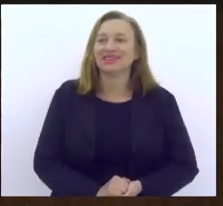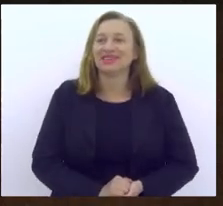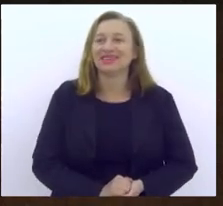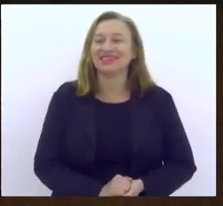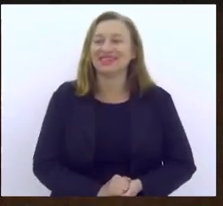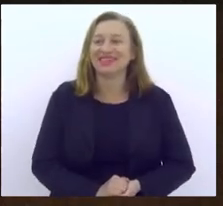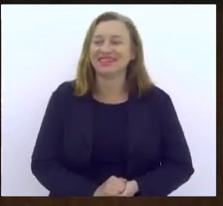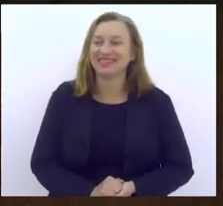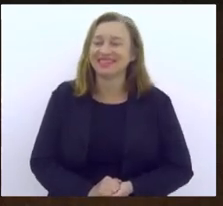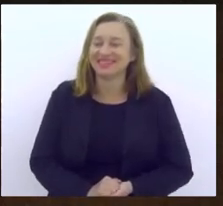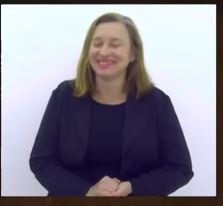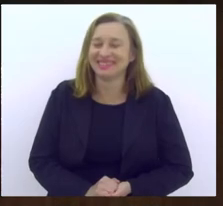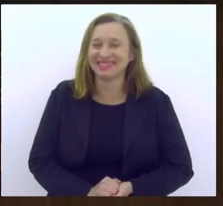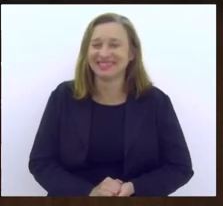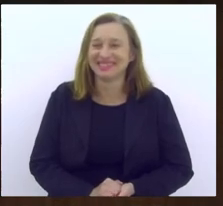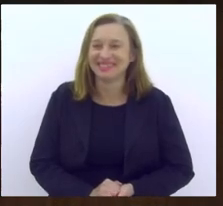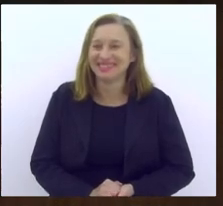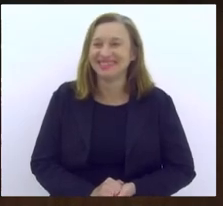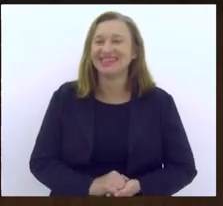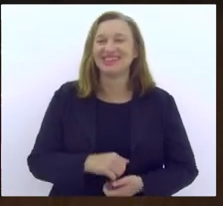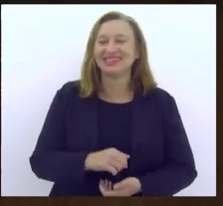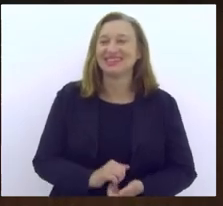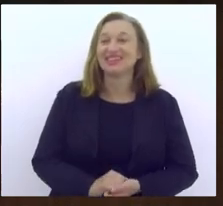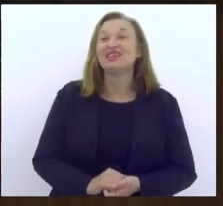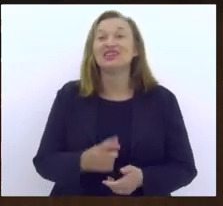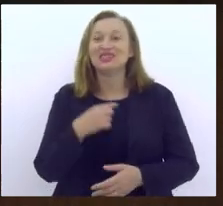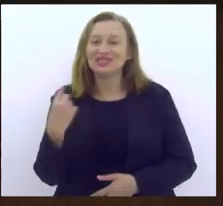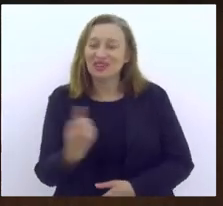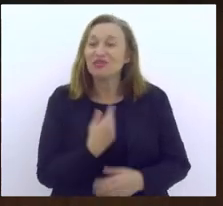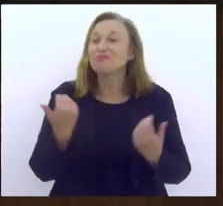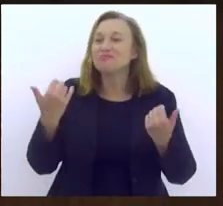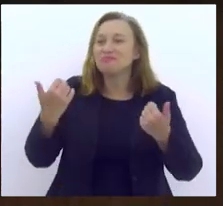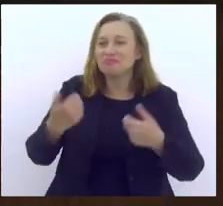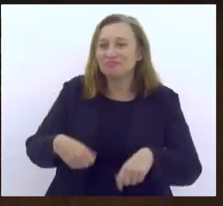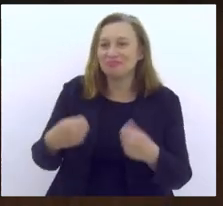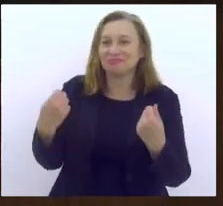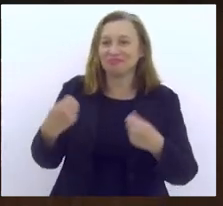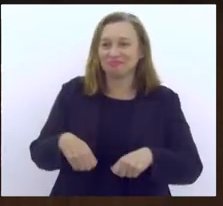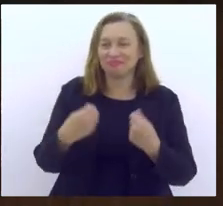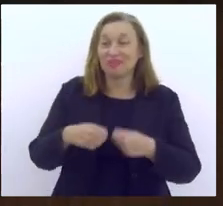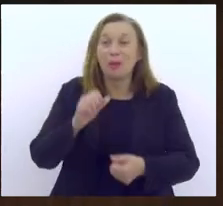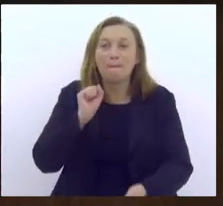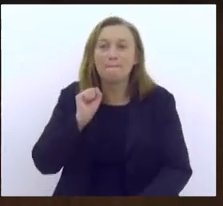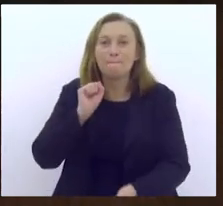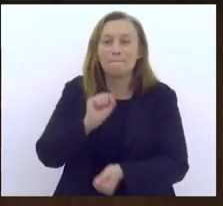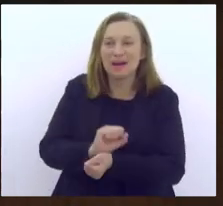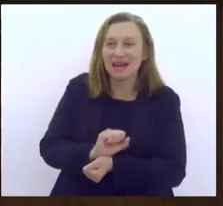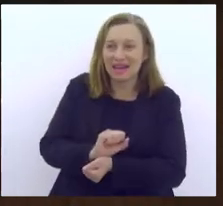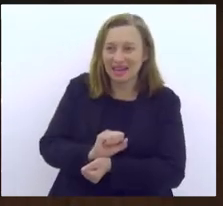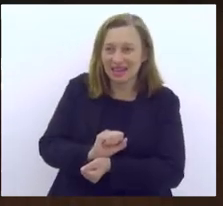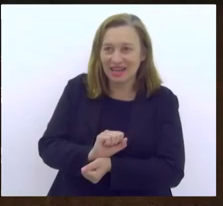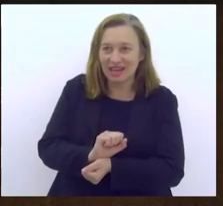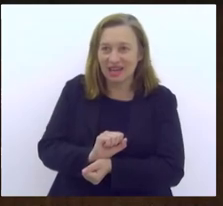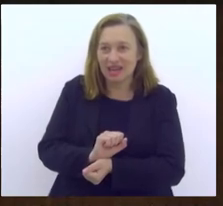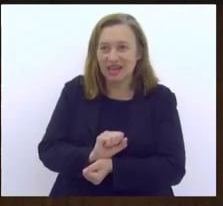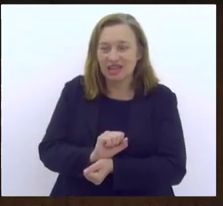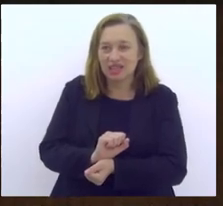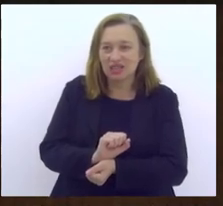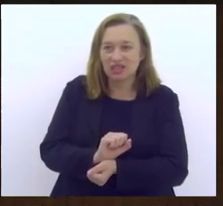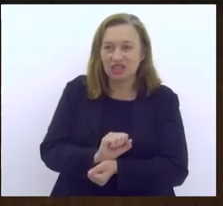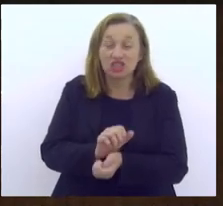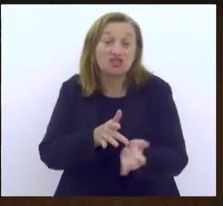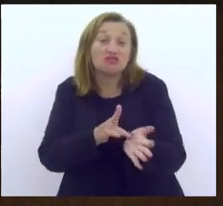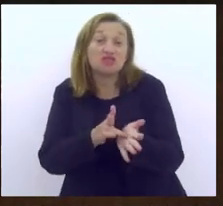para cá, eu não tenho dúvida nenhuma, agora nós precisamos parar com esse negócio de enxugar gelo. Qual é